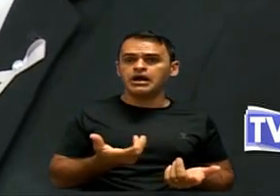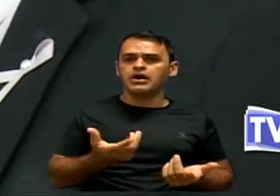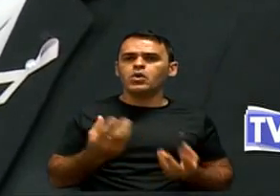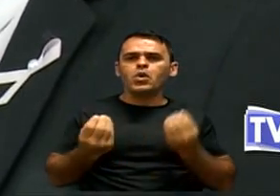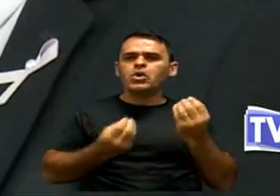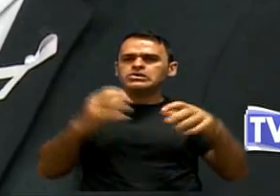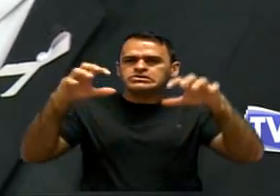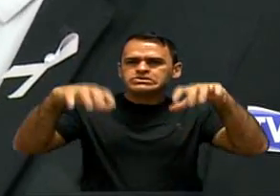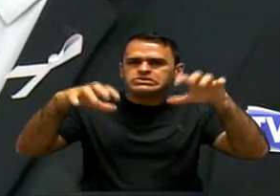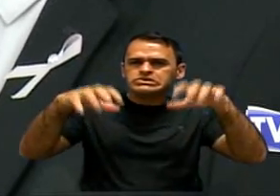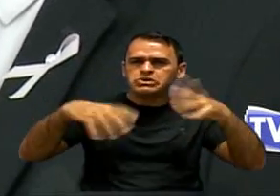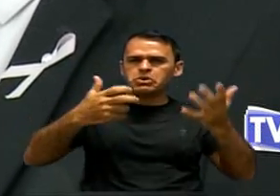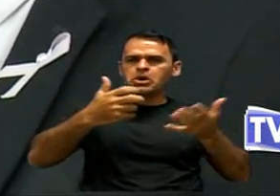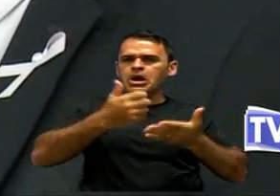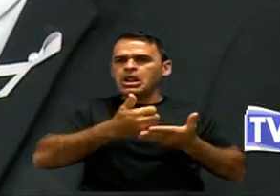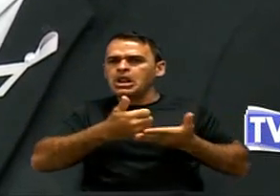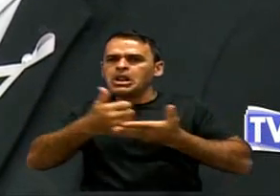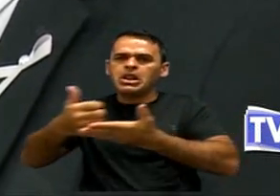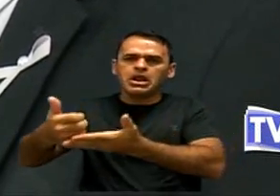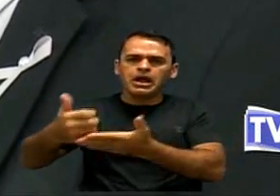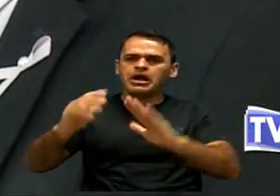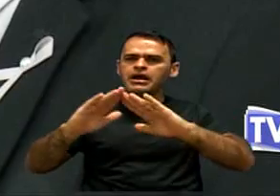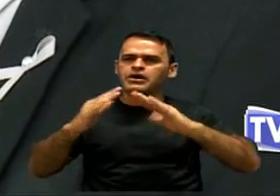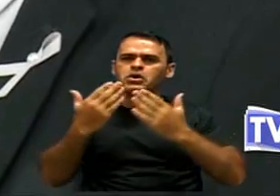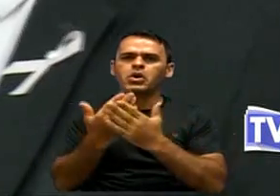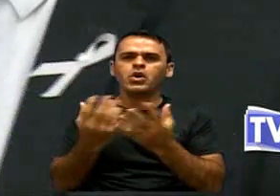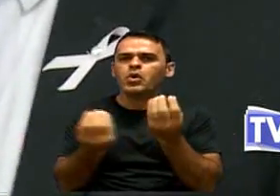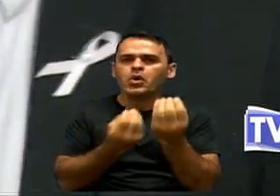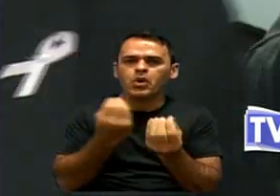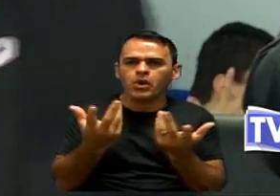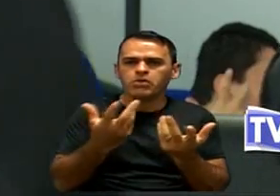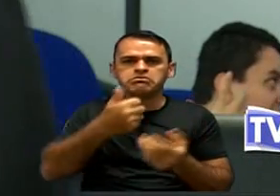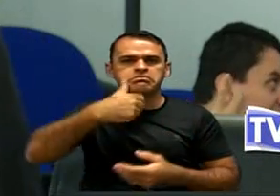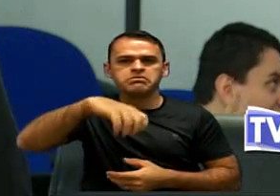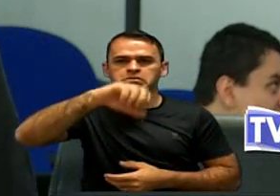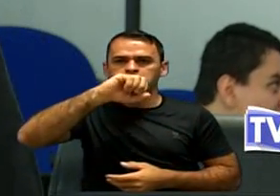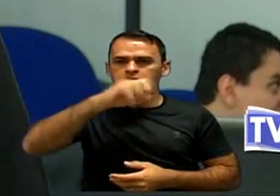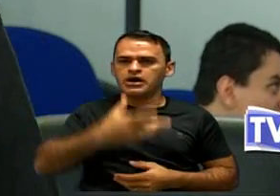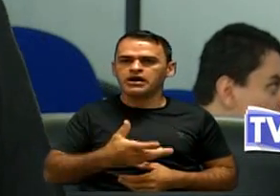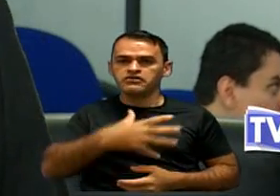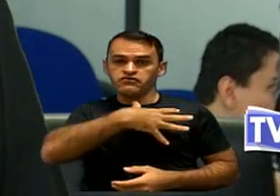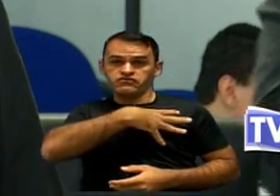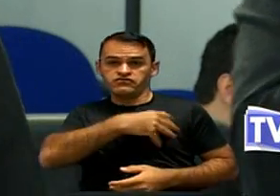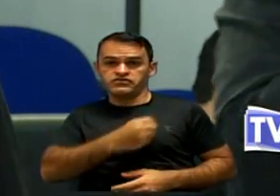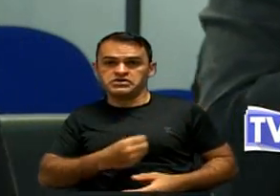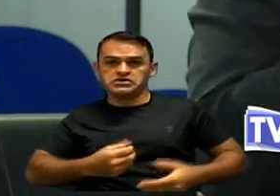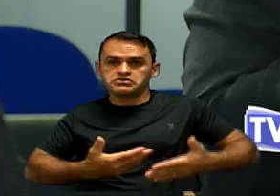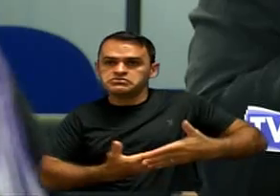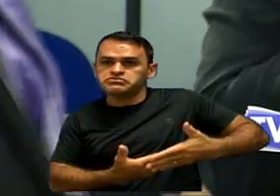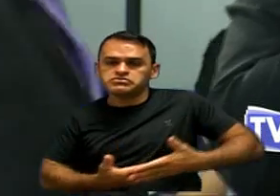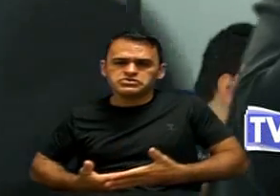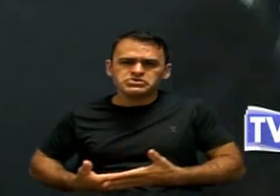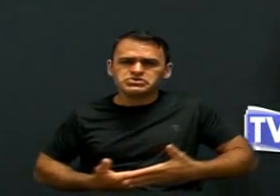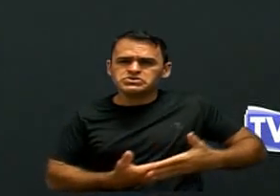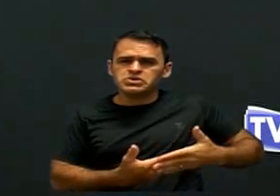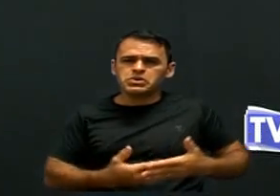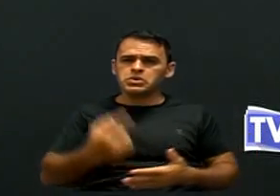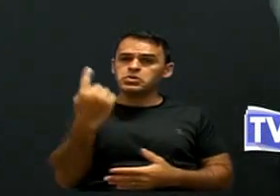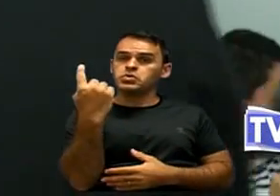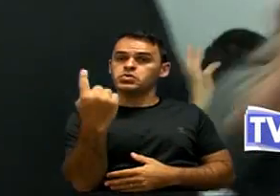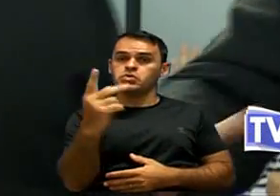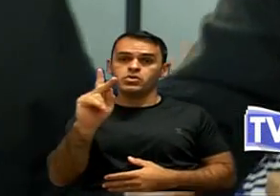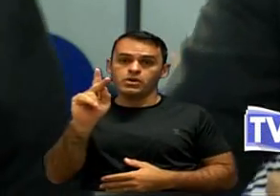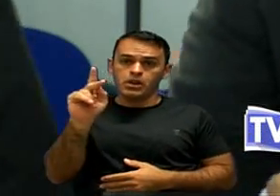a criança na escola, imagine no barro, na chuva, uma mãe tem que caminhar com seu filho no colo a mais de